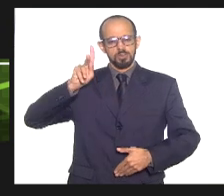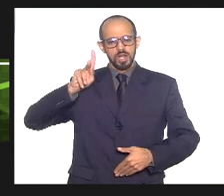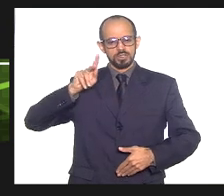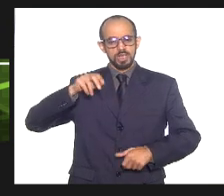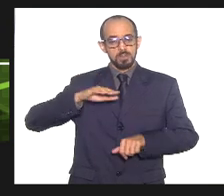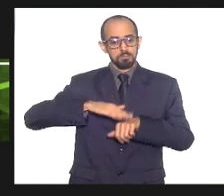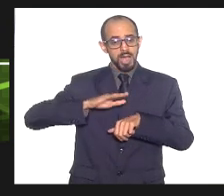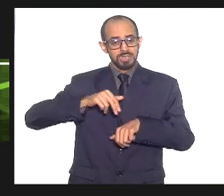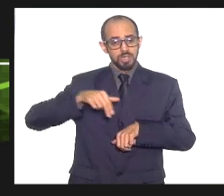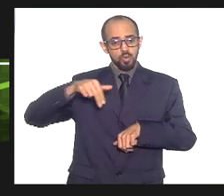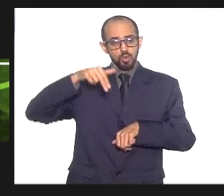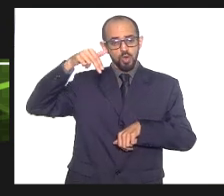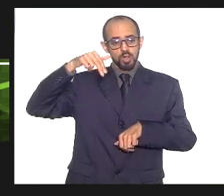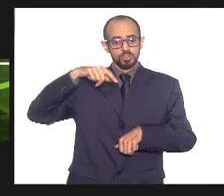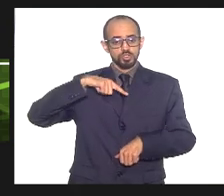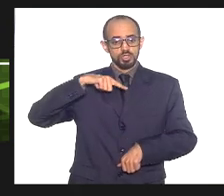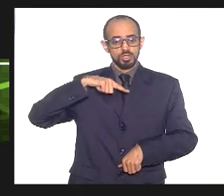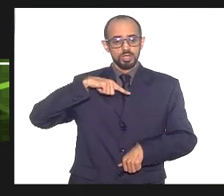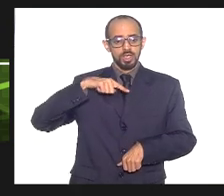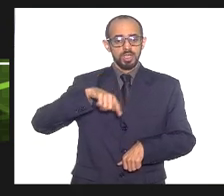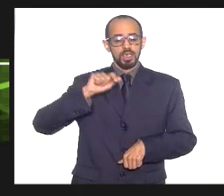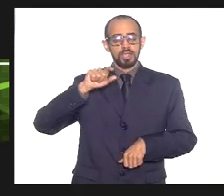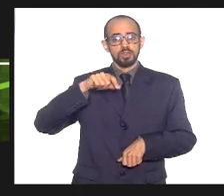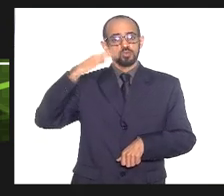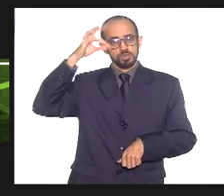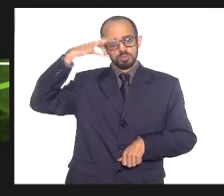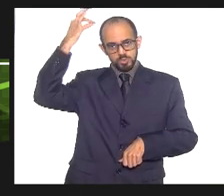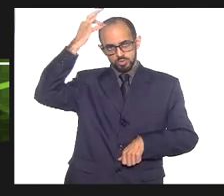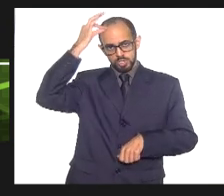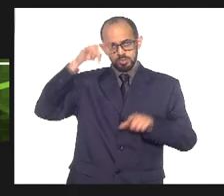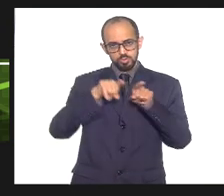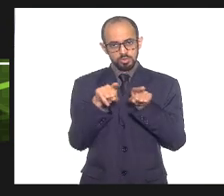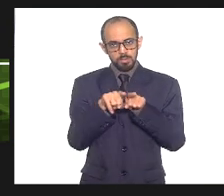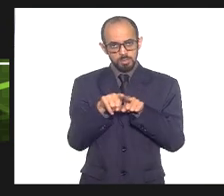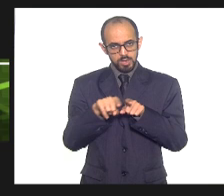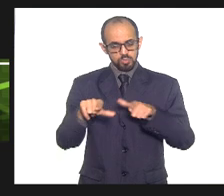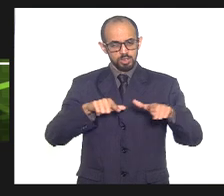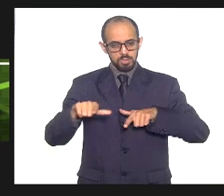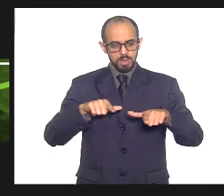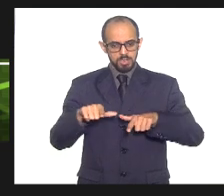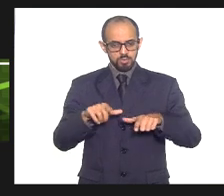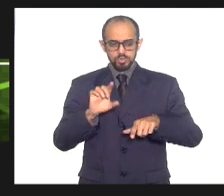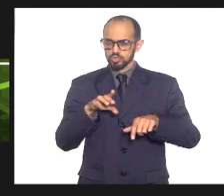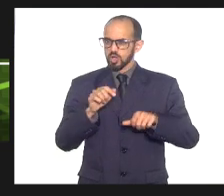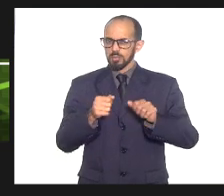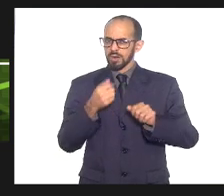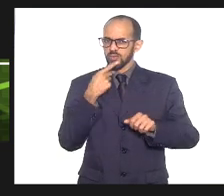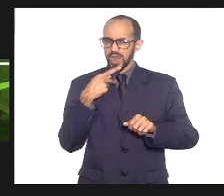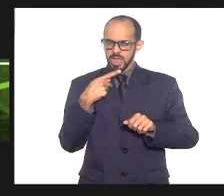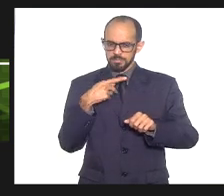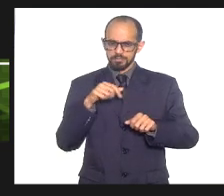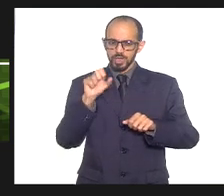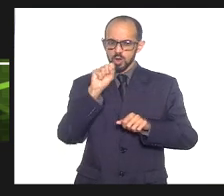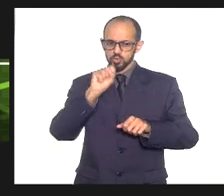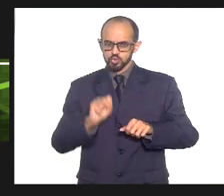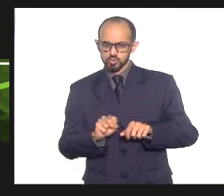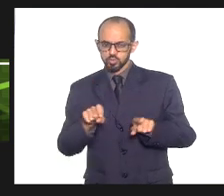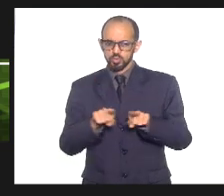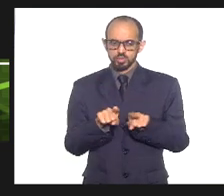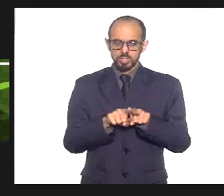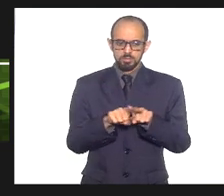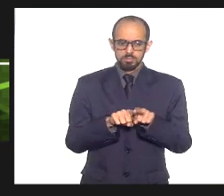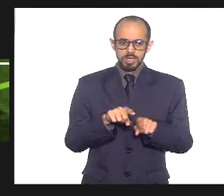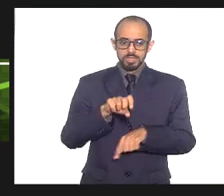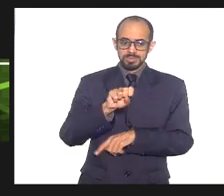temos um bloco exploratório já na Bacia do Espírito Santo. Apenas para mencionar, ao sul, na Bacia de